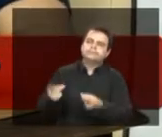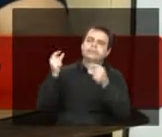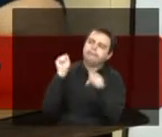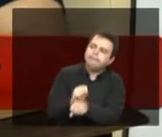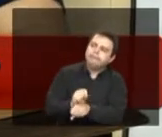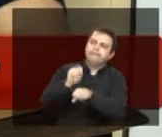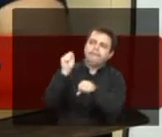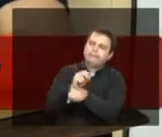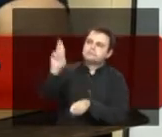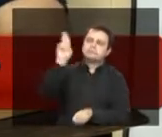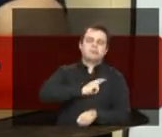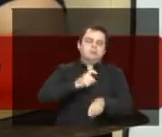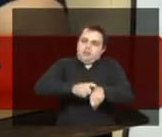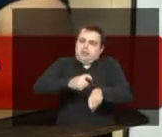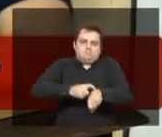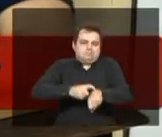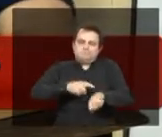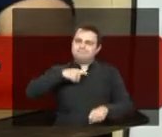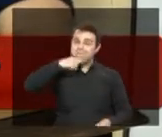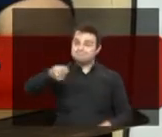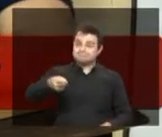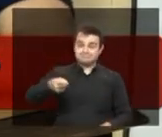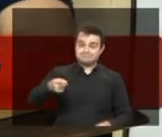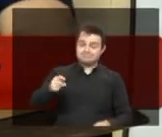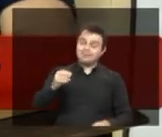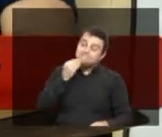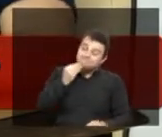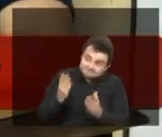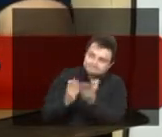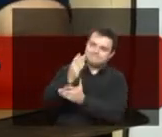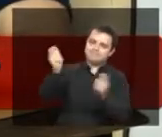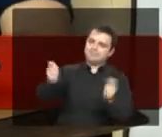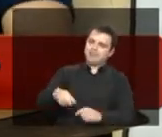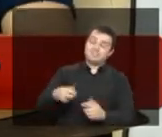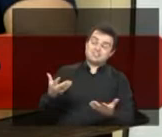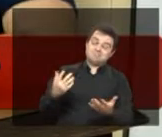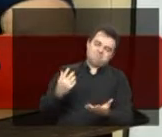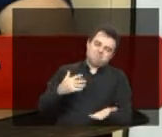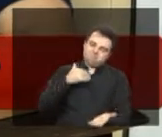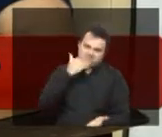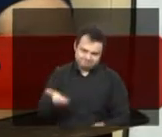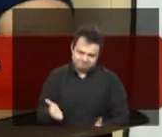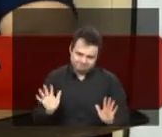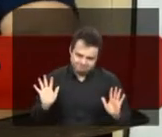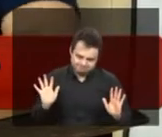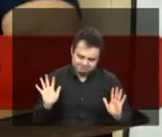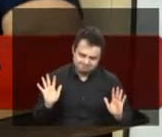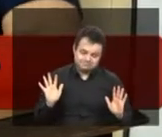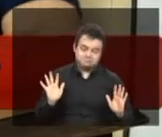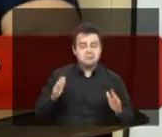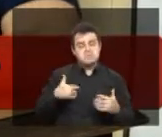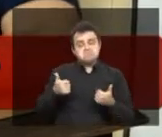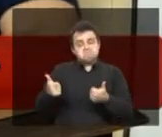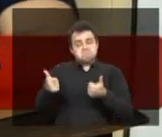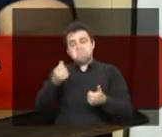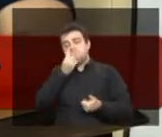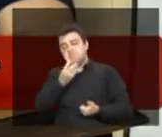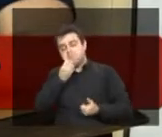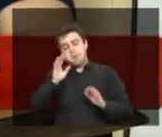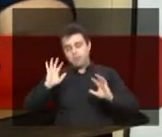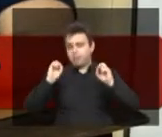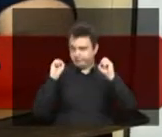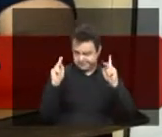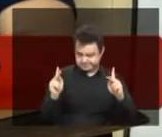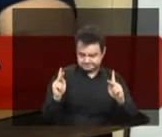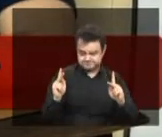ser executado, né, se fosse aprovado lá pelo prefeito. Mas, enfim, vejo com bons olhos. Outro projeto